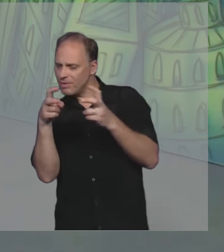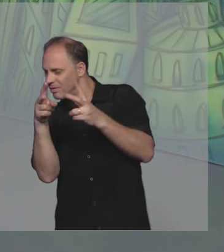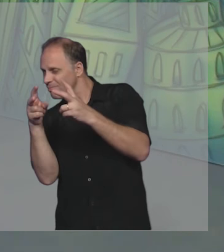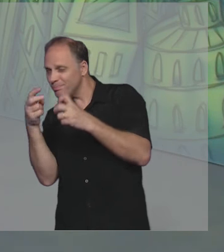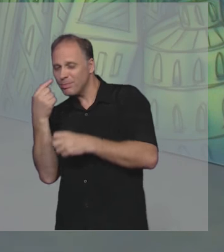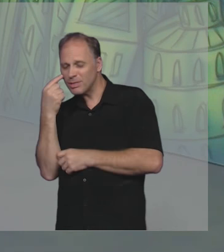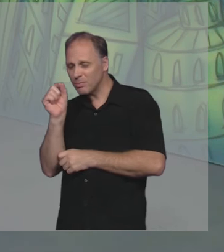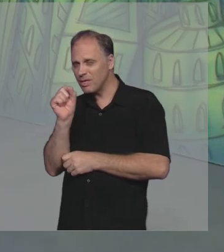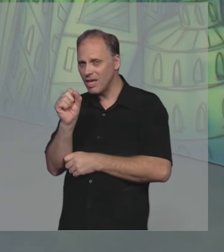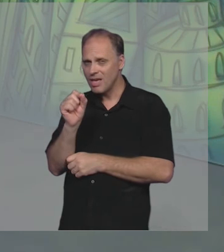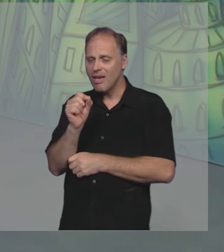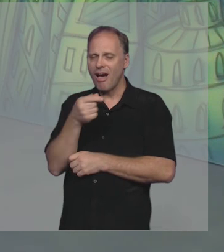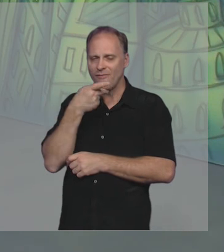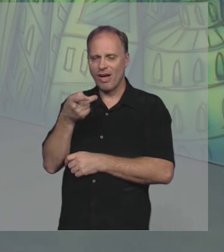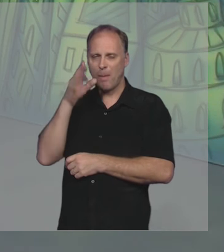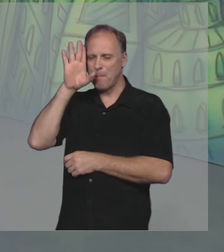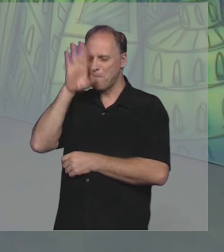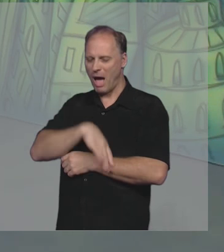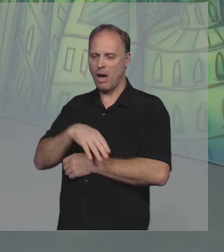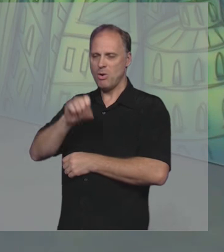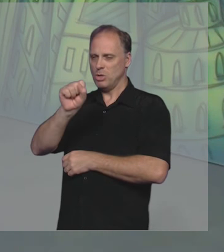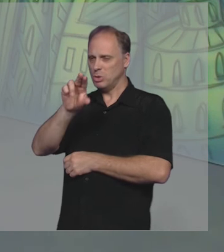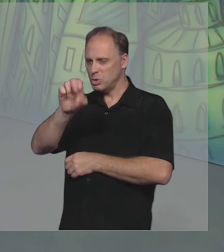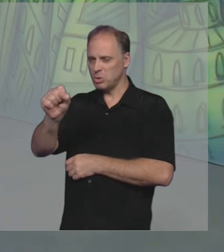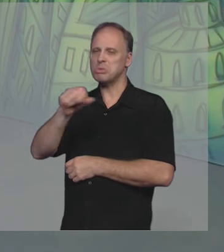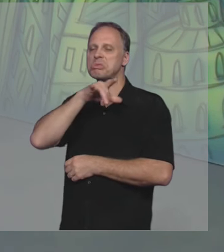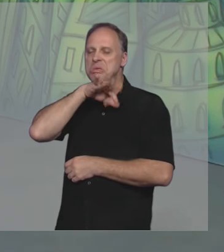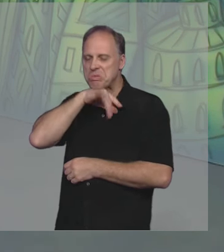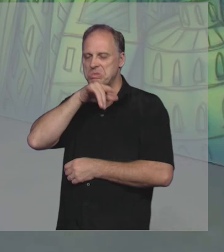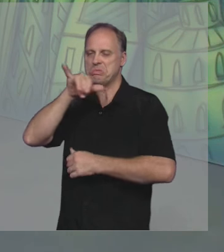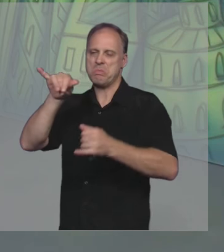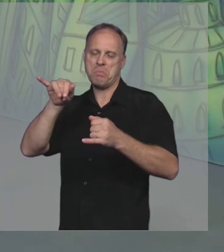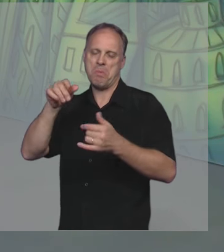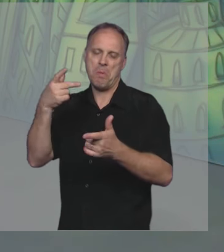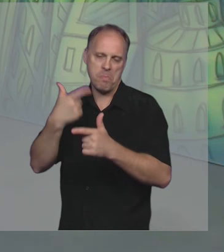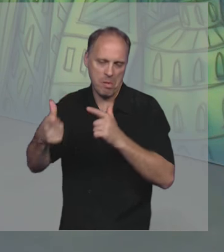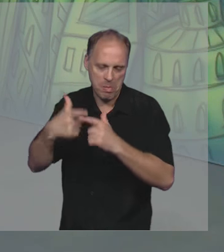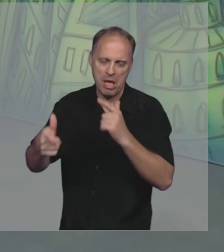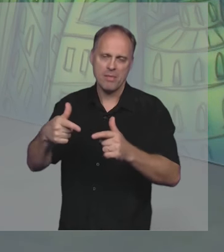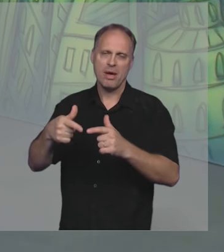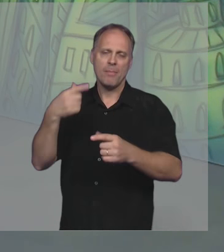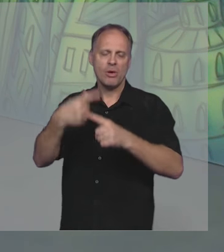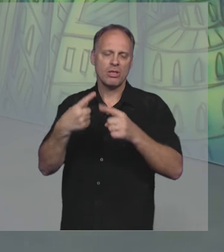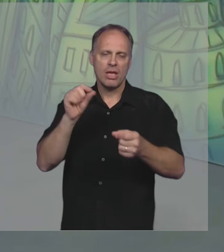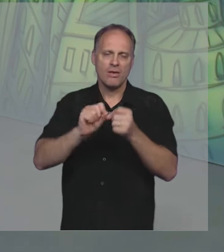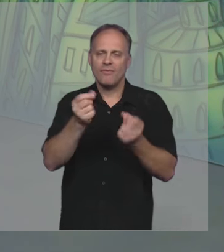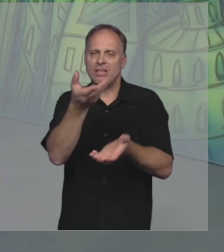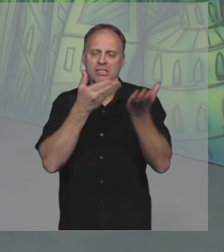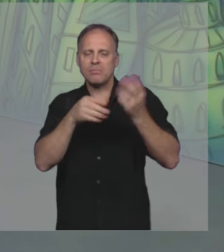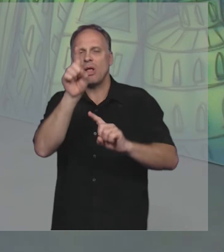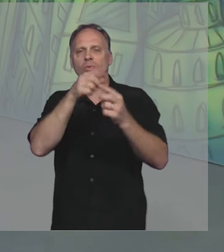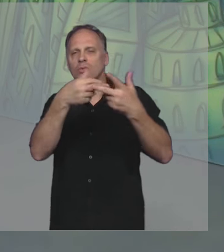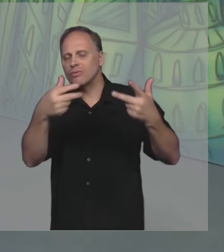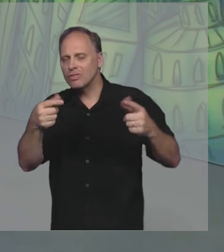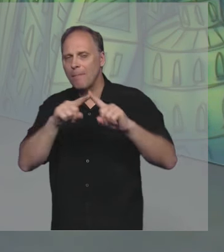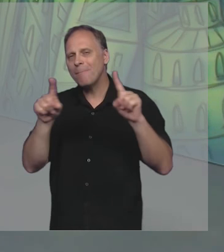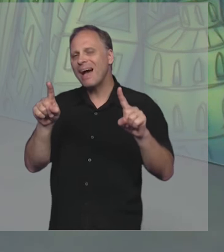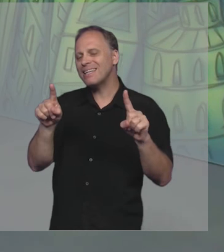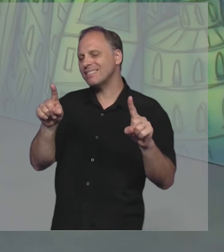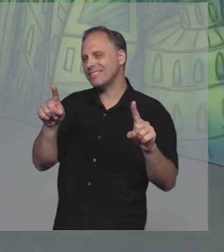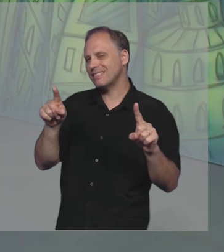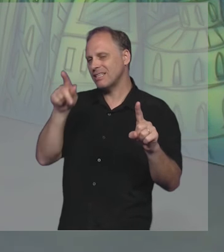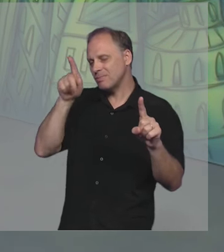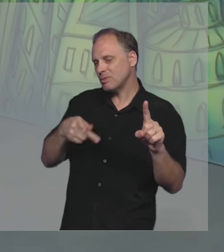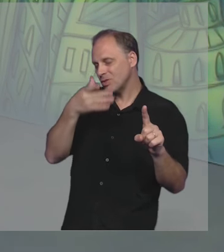se condena o SUS por não atendimento de certos casos, né, mas não leva em conta